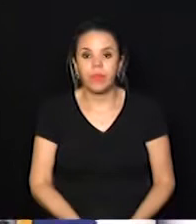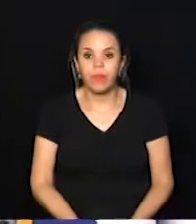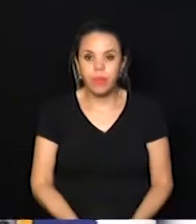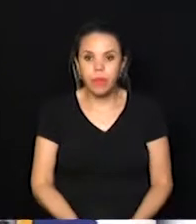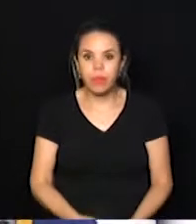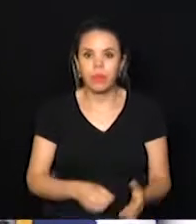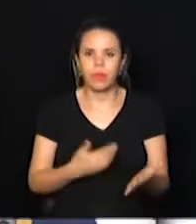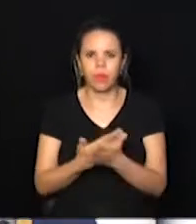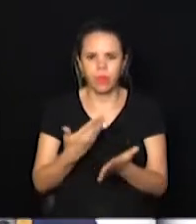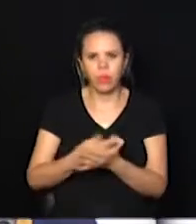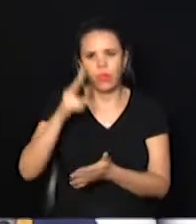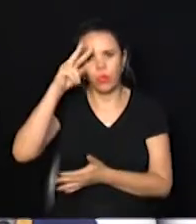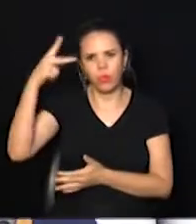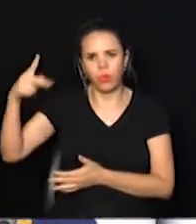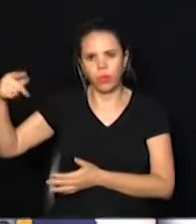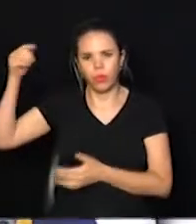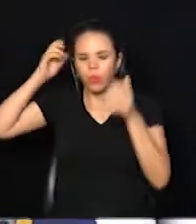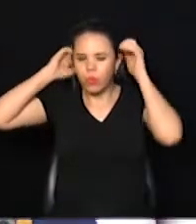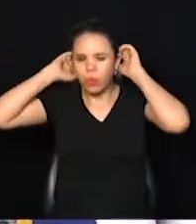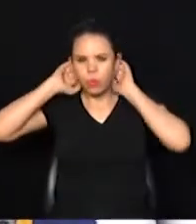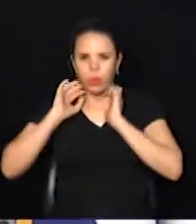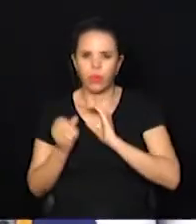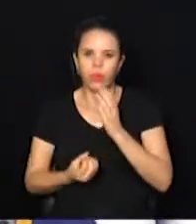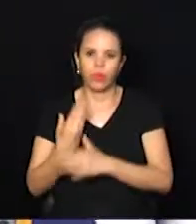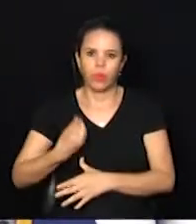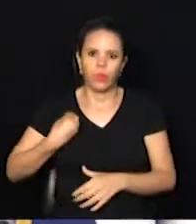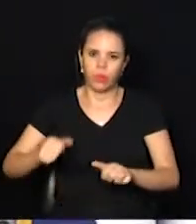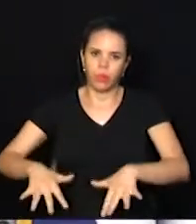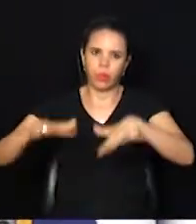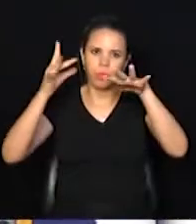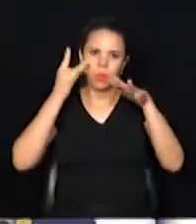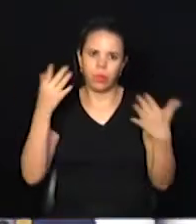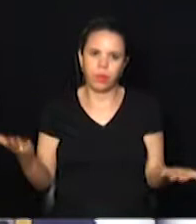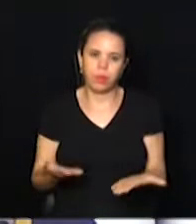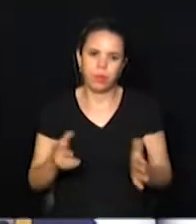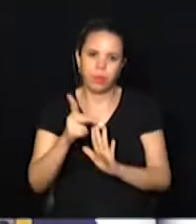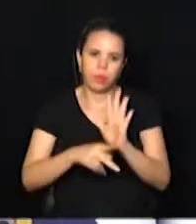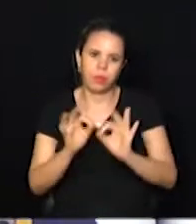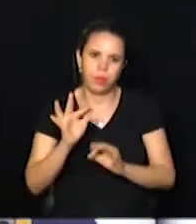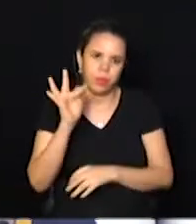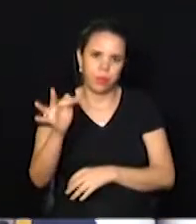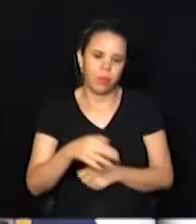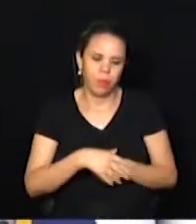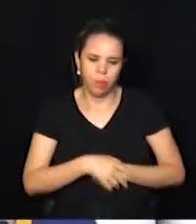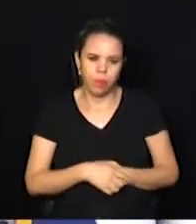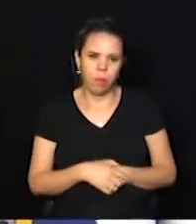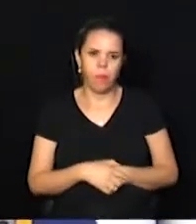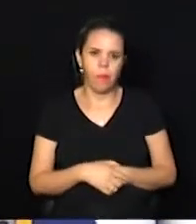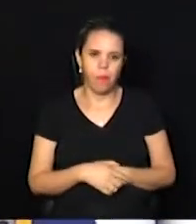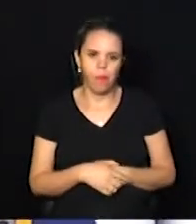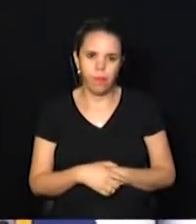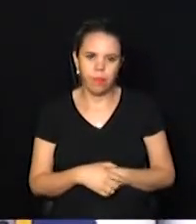Estudou a sua história, suas origens, viveu o presente e projetou o futuro.